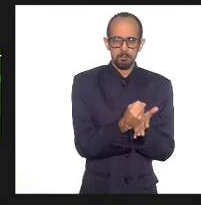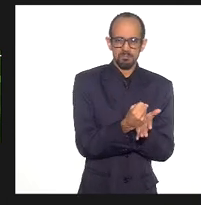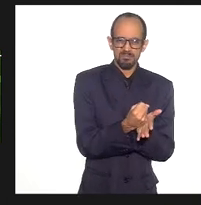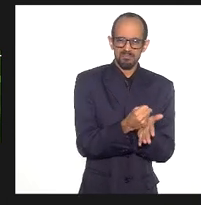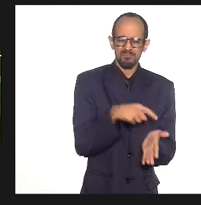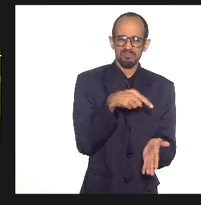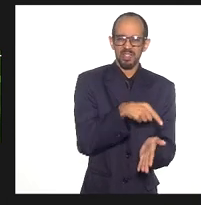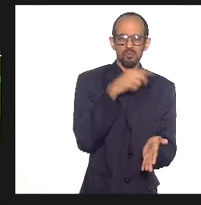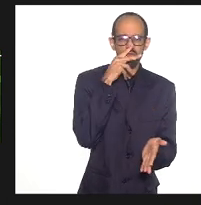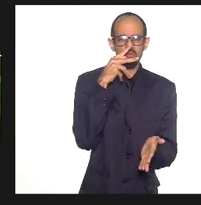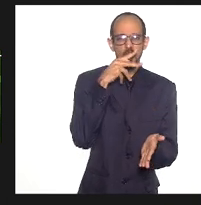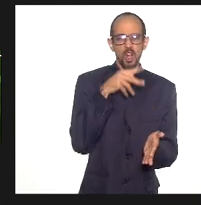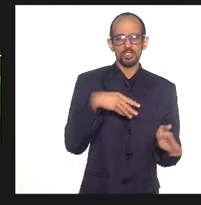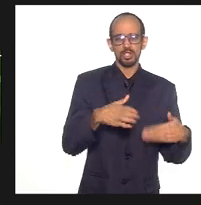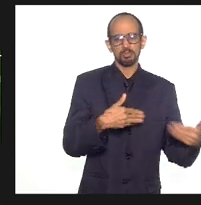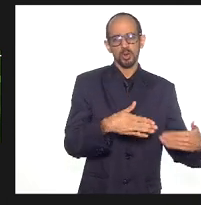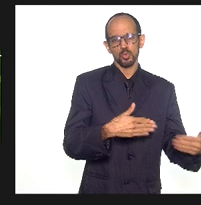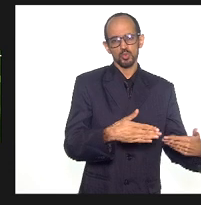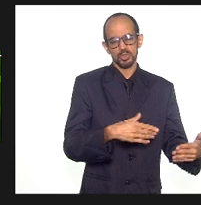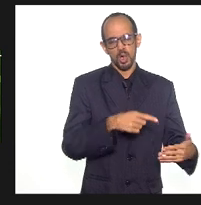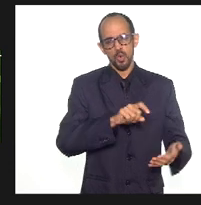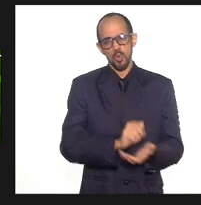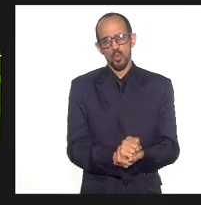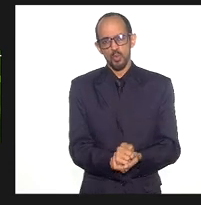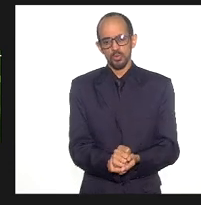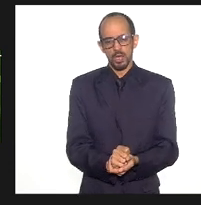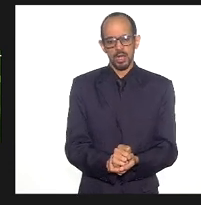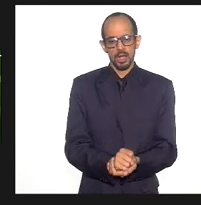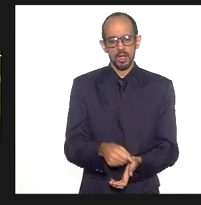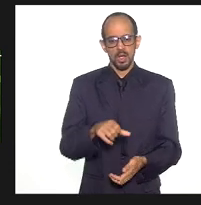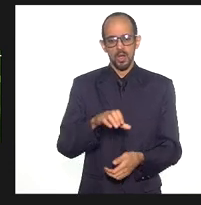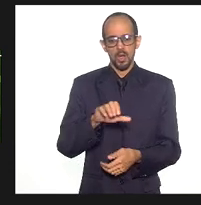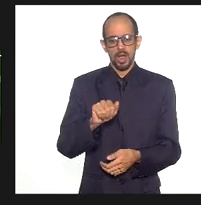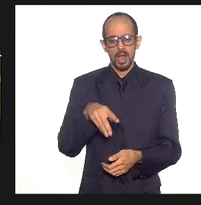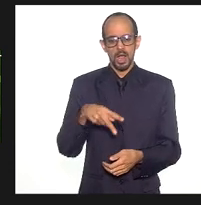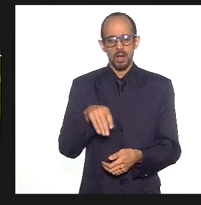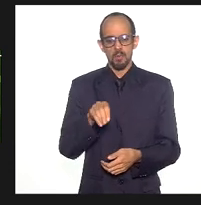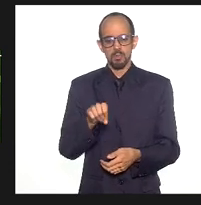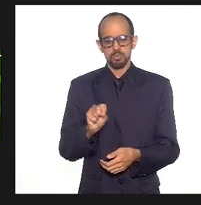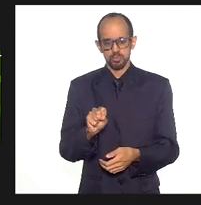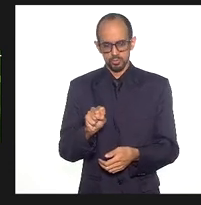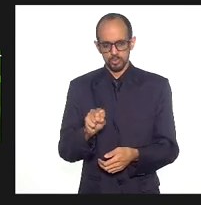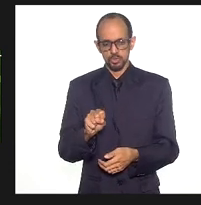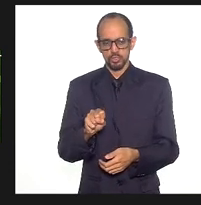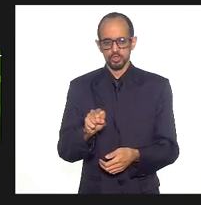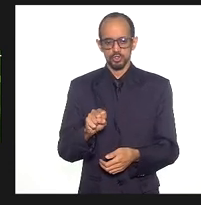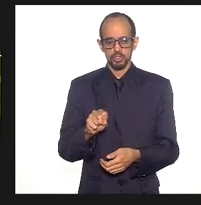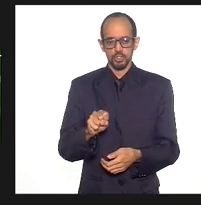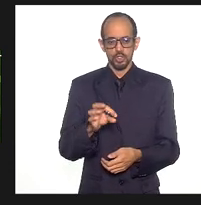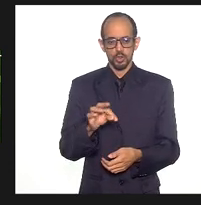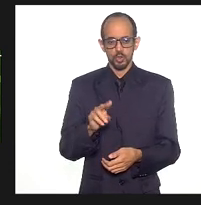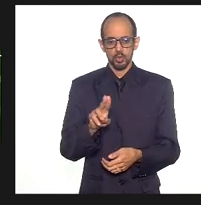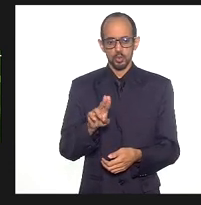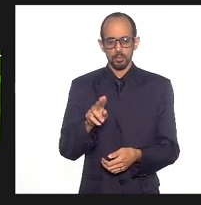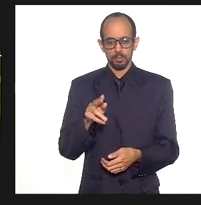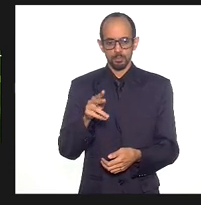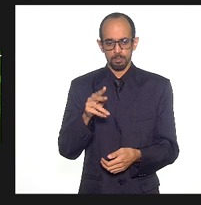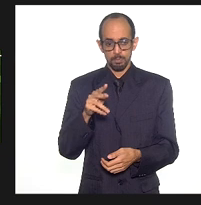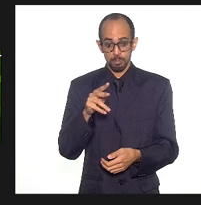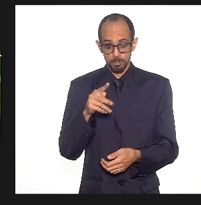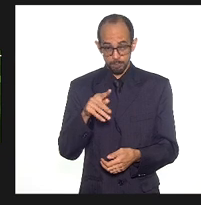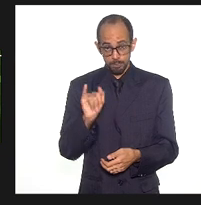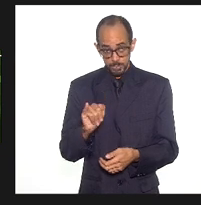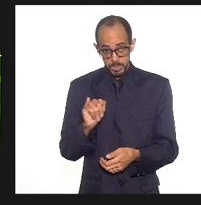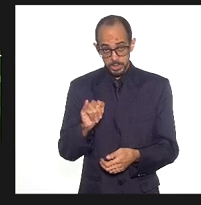produção mapeado, fiscalizado. O campo de Tupi, que é um campo pagador de PE, ele teve 3